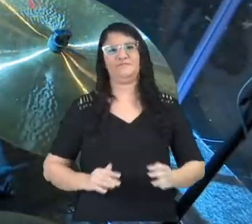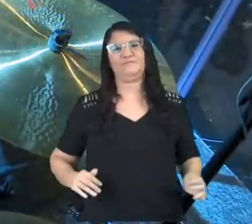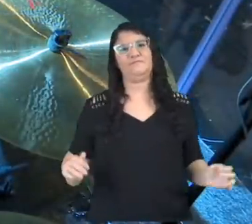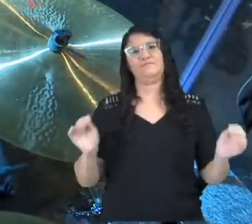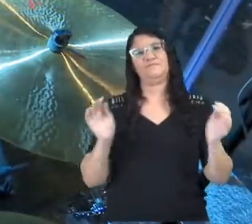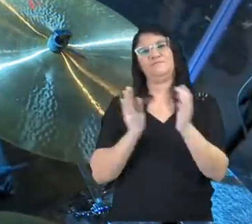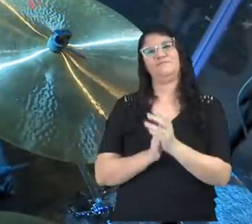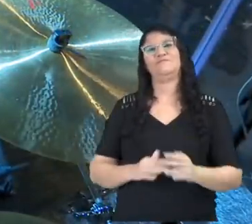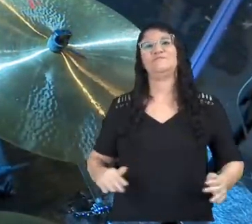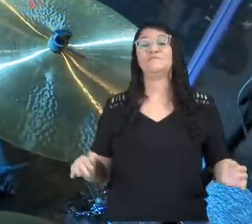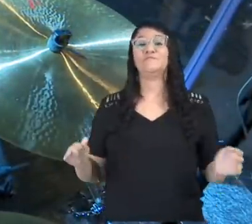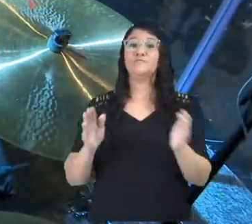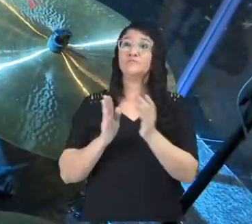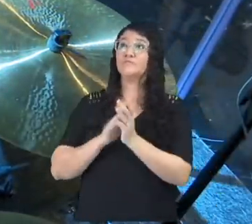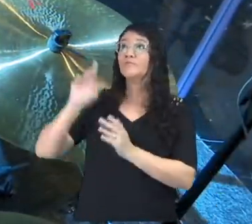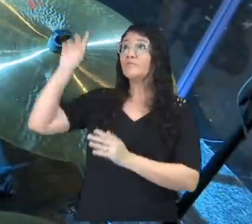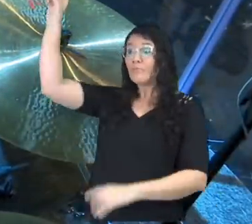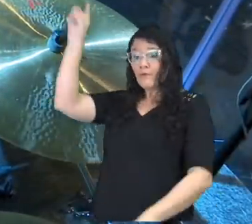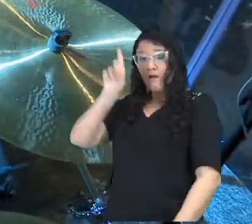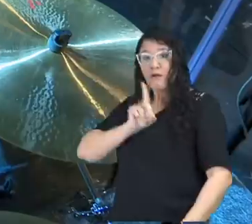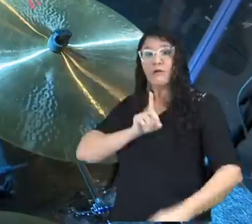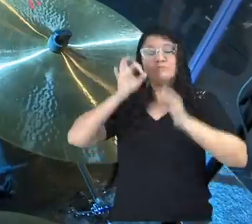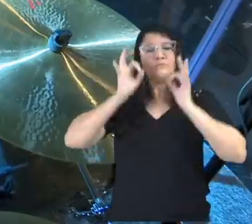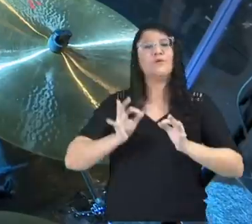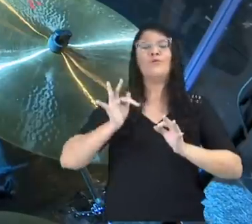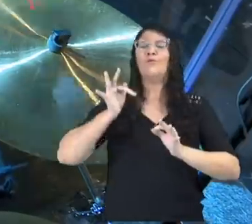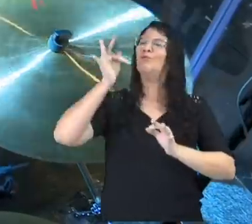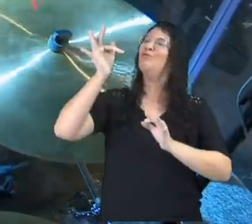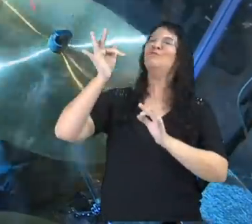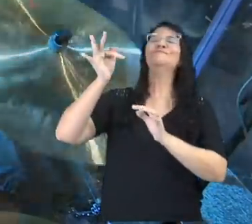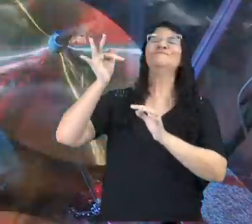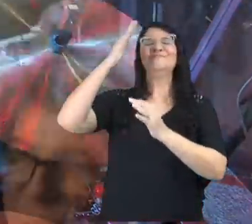Em ti temos a certeza do amanhã, Senhor. Aleluia.